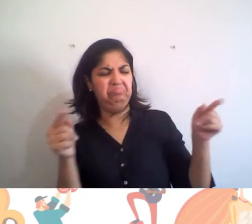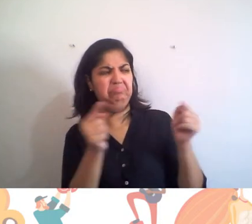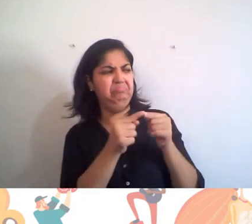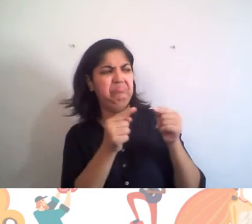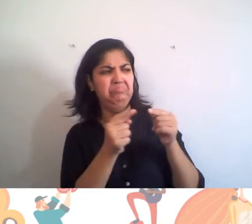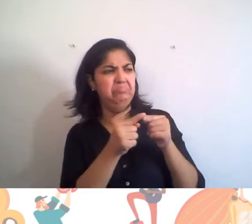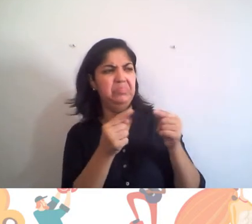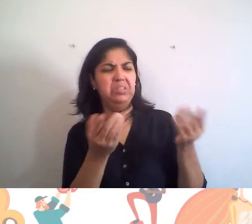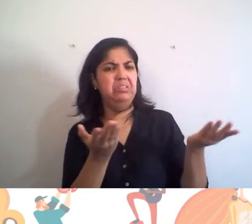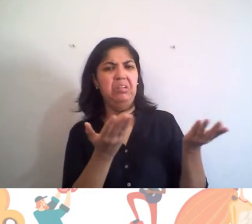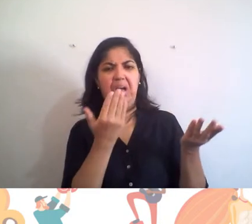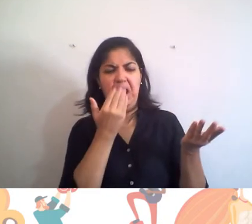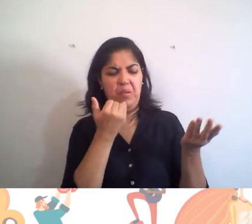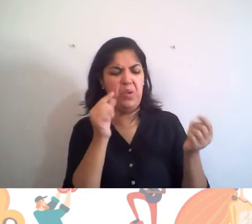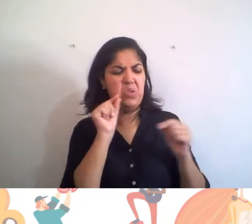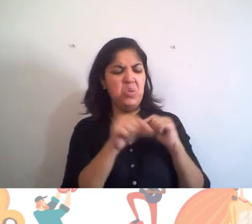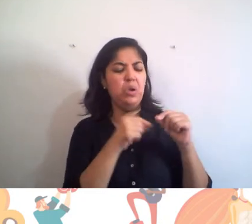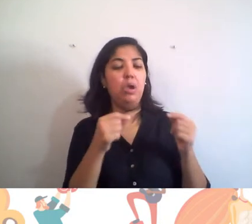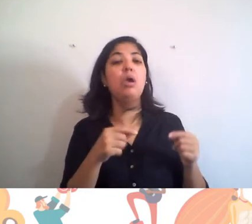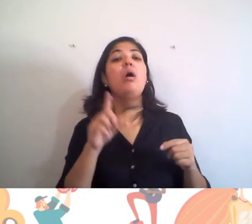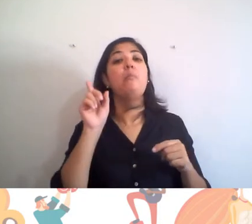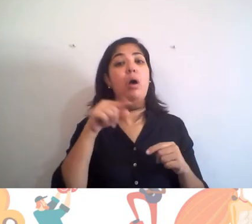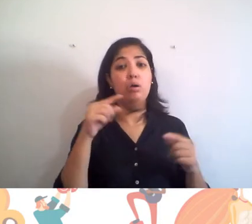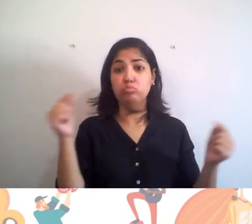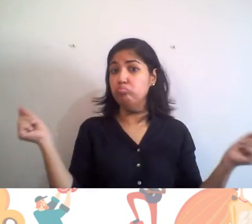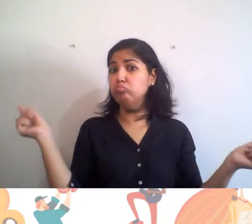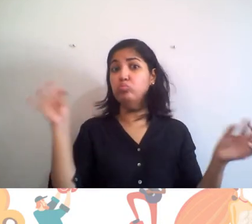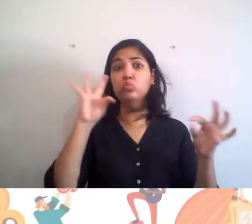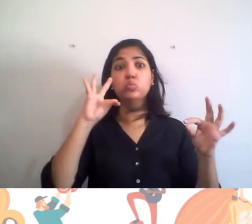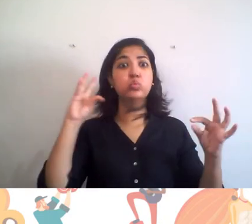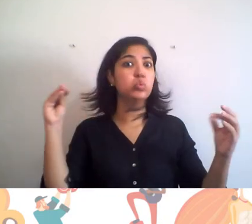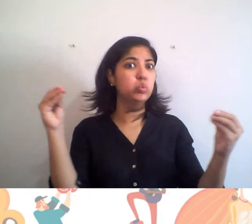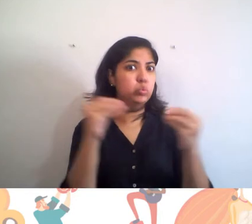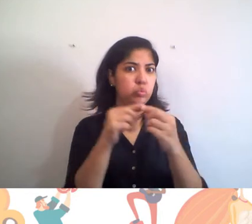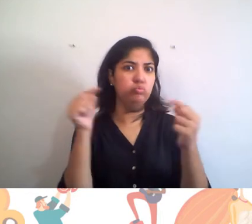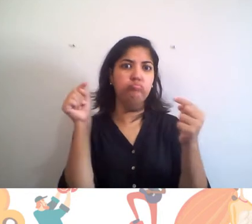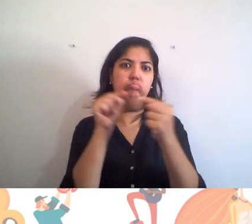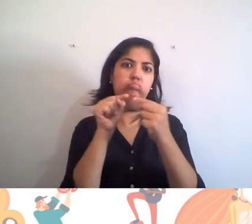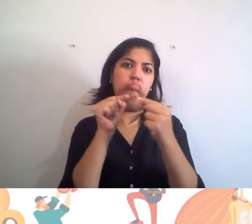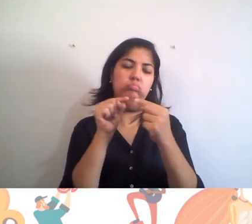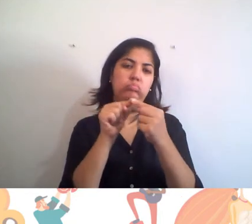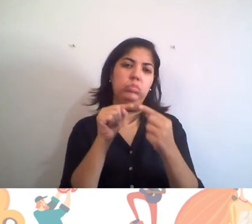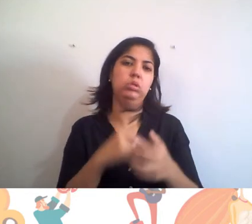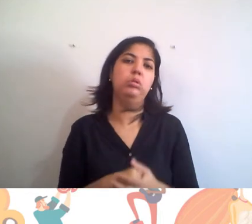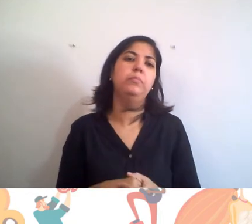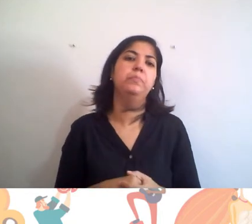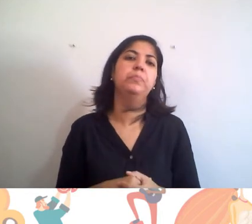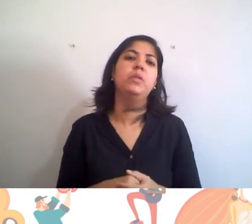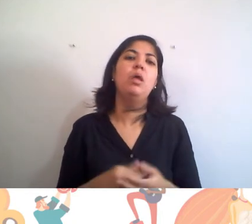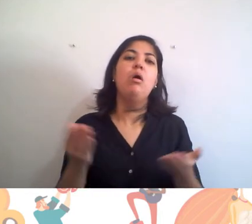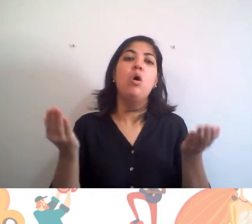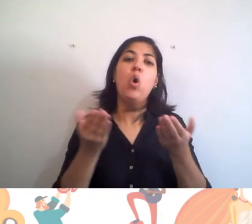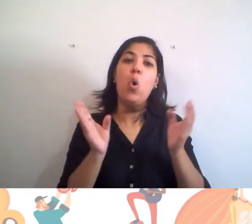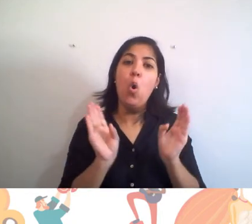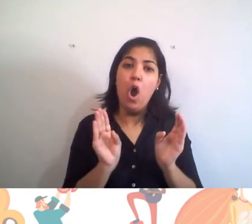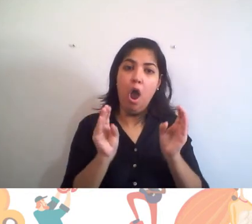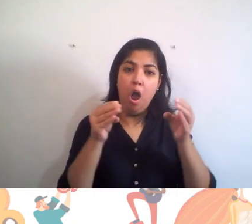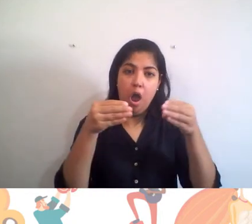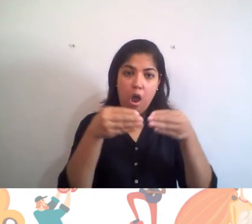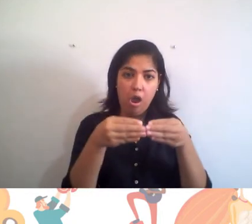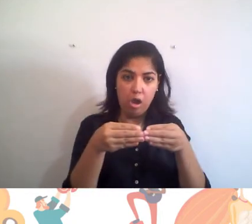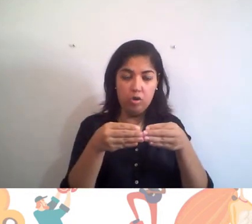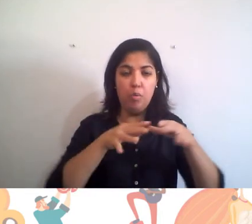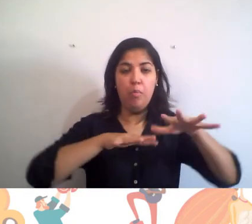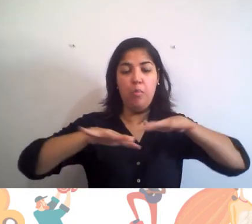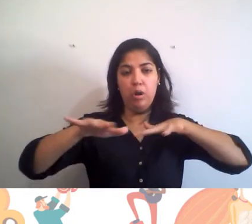A programação de agora, ela está compondo o eixo de incidência política e mobilização da sociedade civil dentro